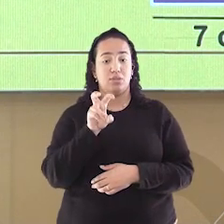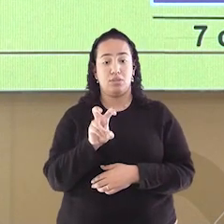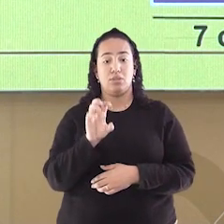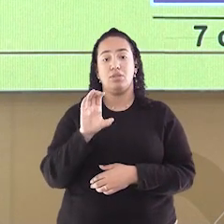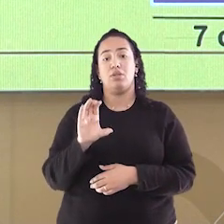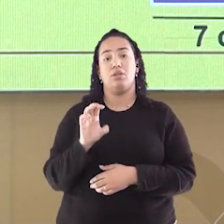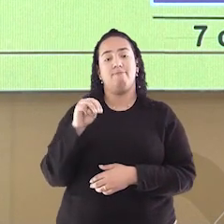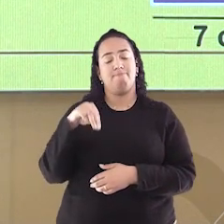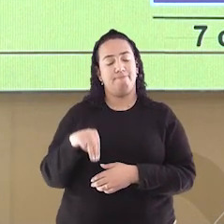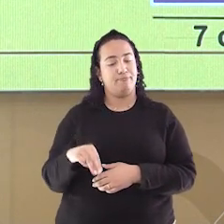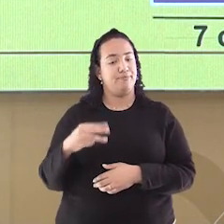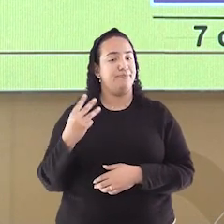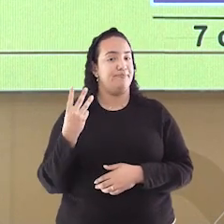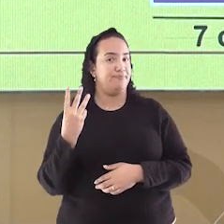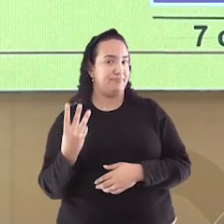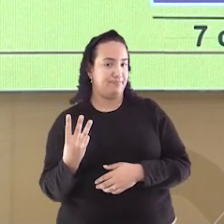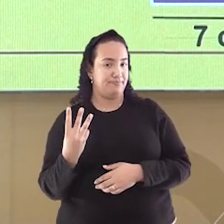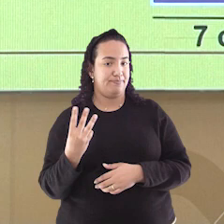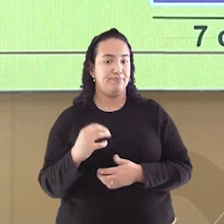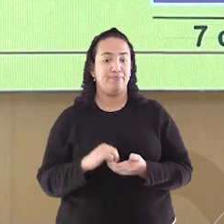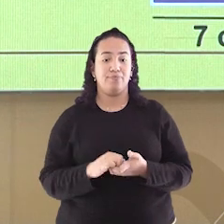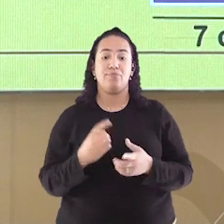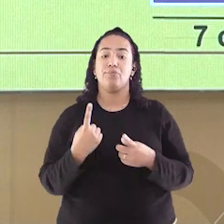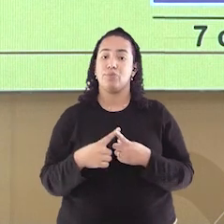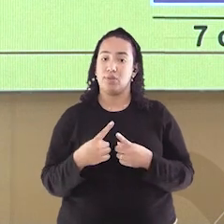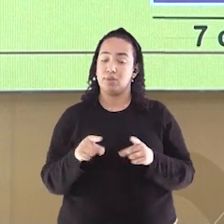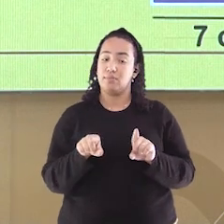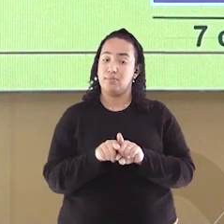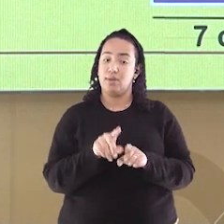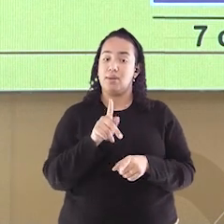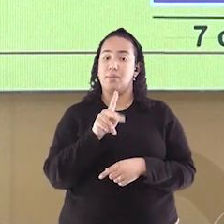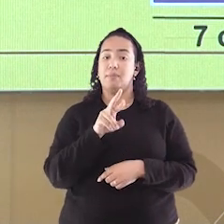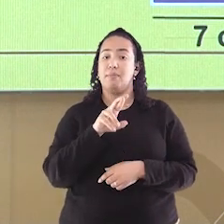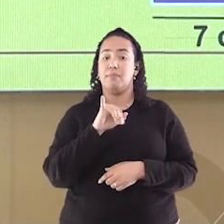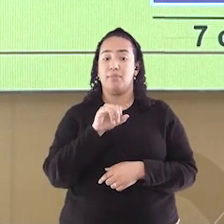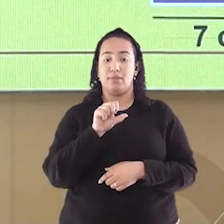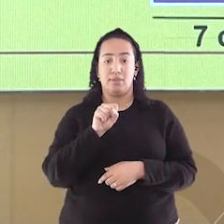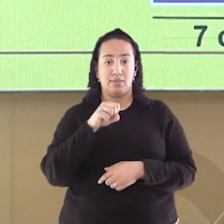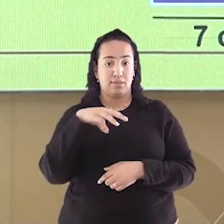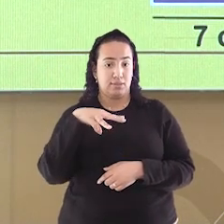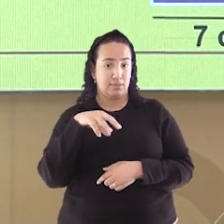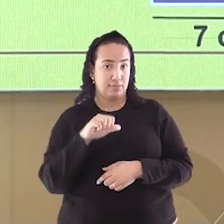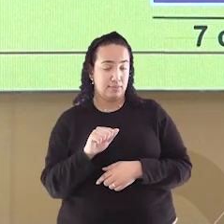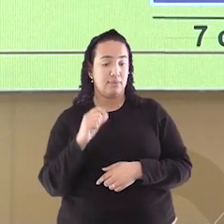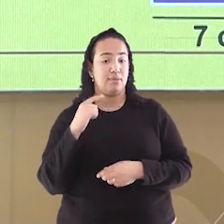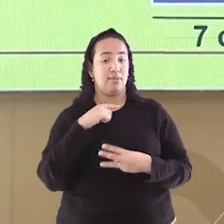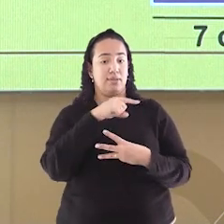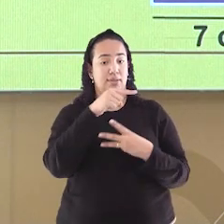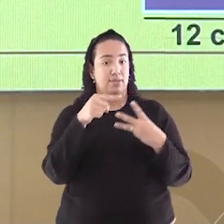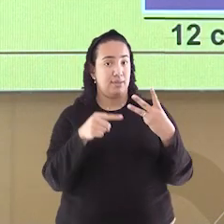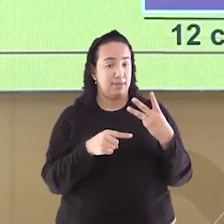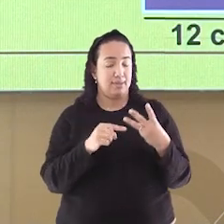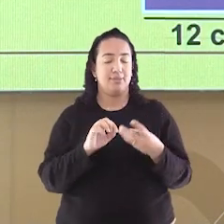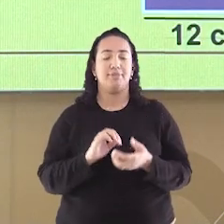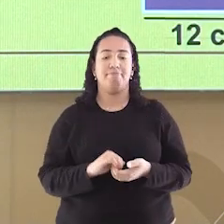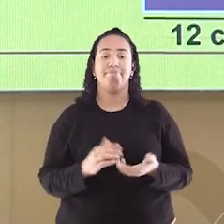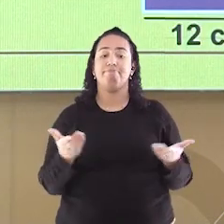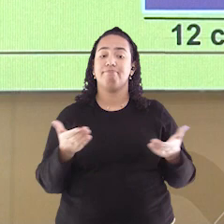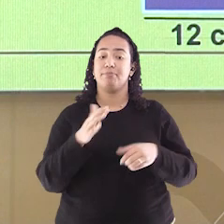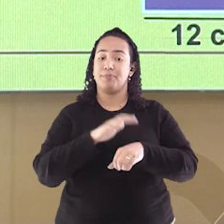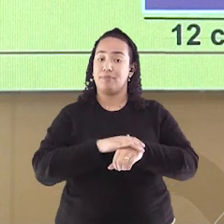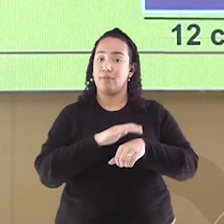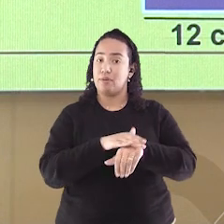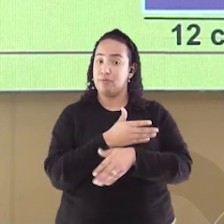906,5 centímetros cúbicos, porque também o prisma possui em 3 dimensões. Agora é sua vez